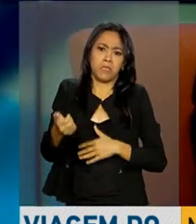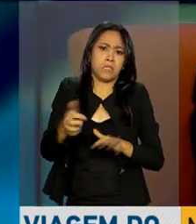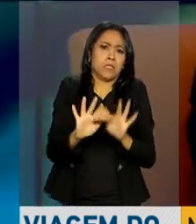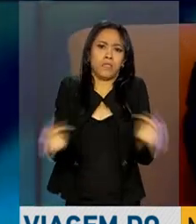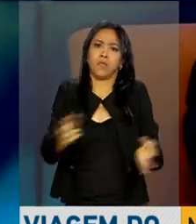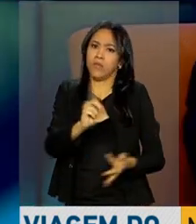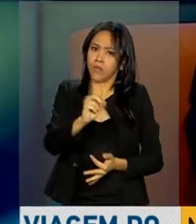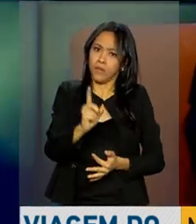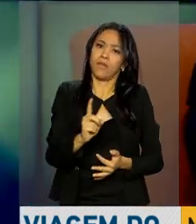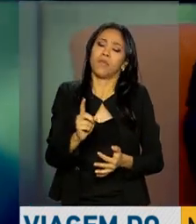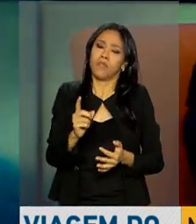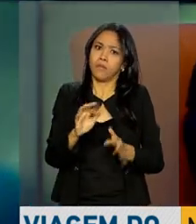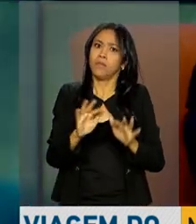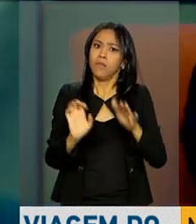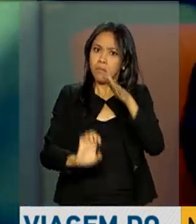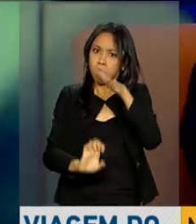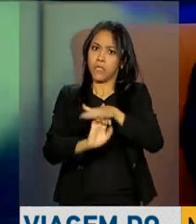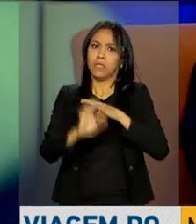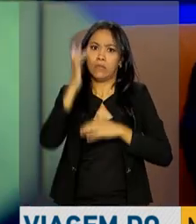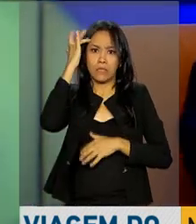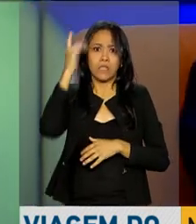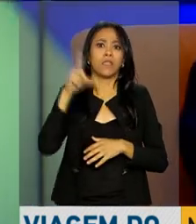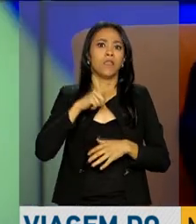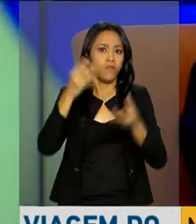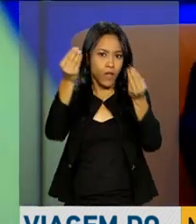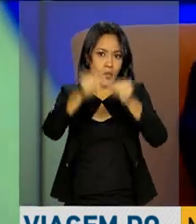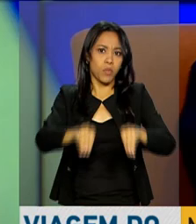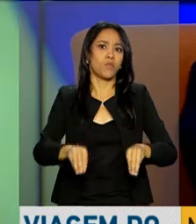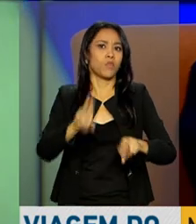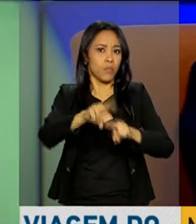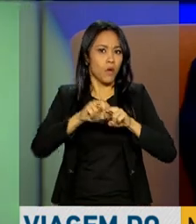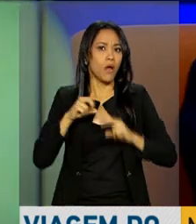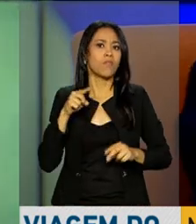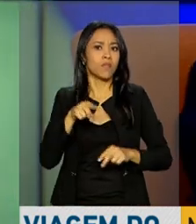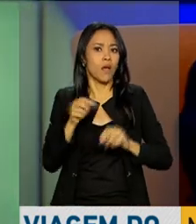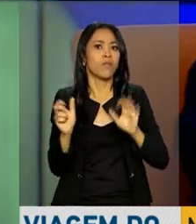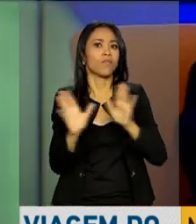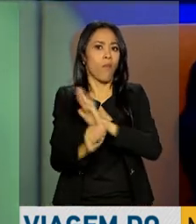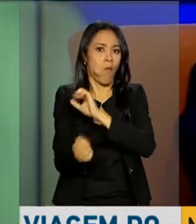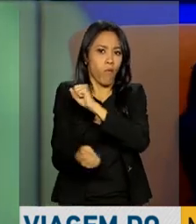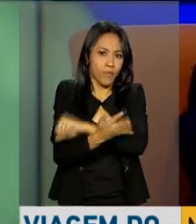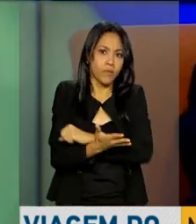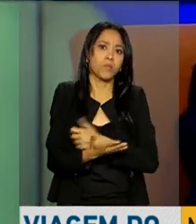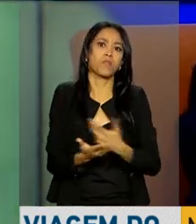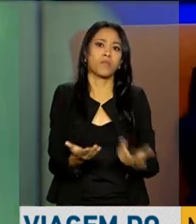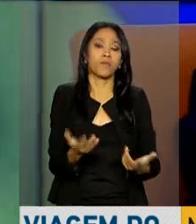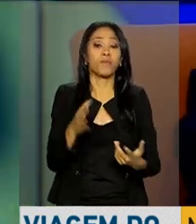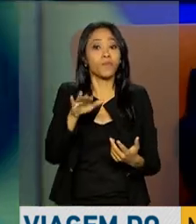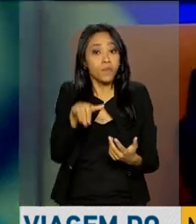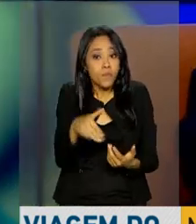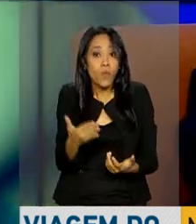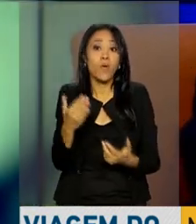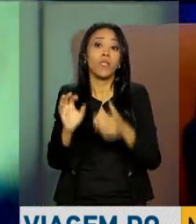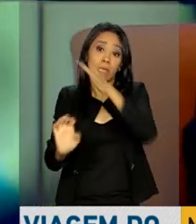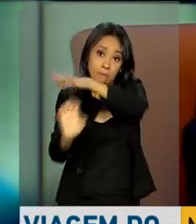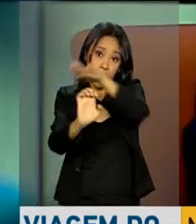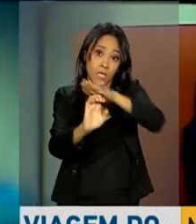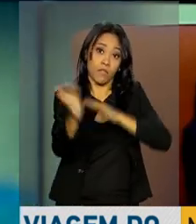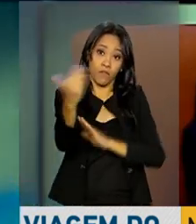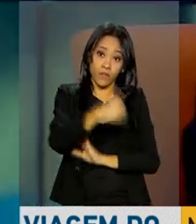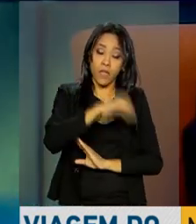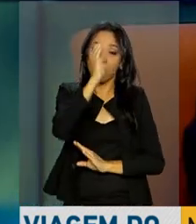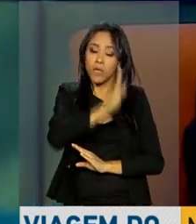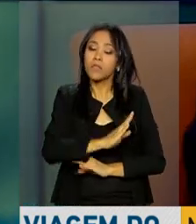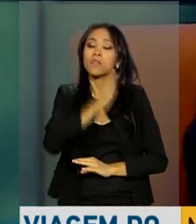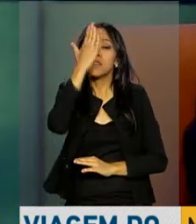determinado sistema e tiveram fortes prejuízos em função disso. Ora bem, um investidor estrangeiro que vai para lá, sabedor de que nós